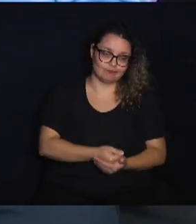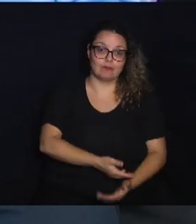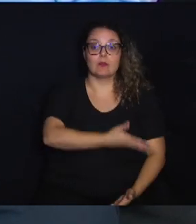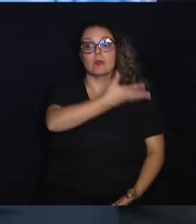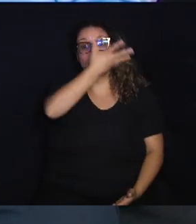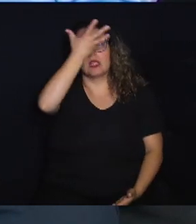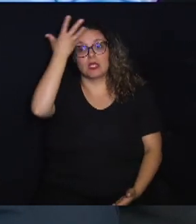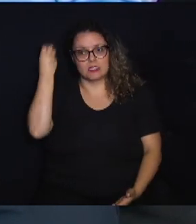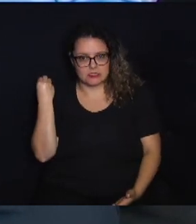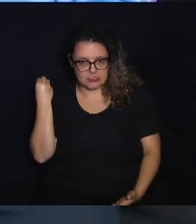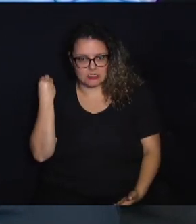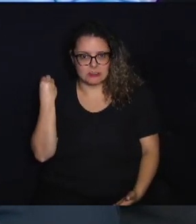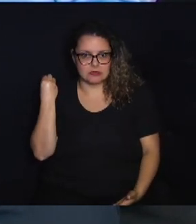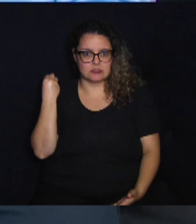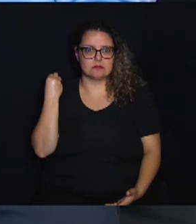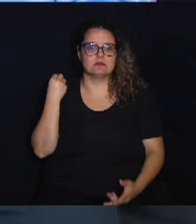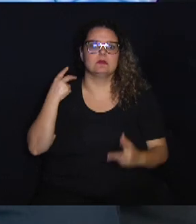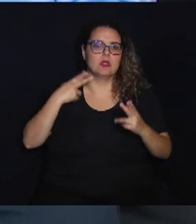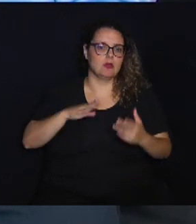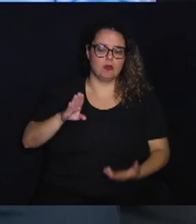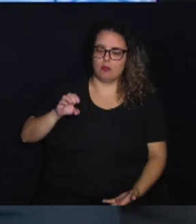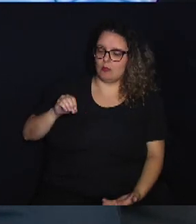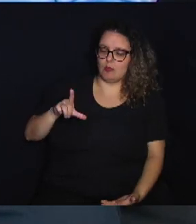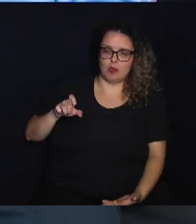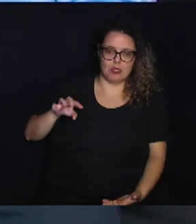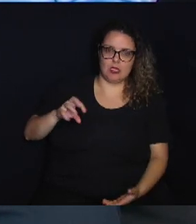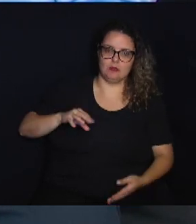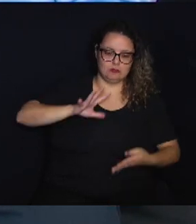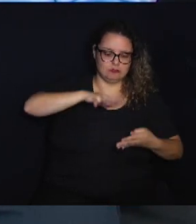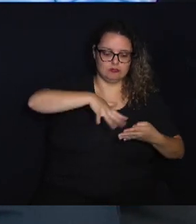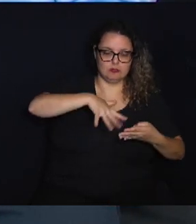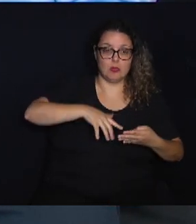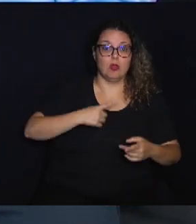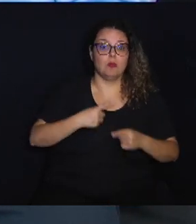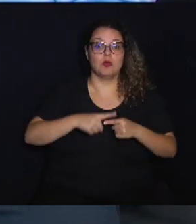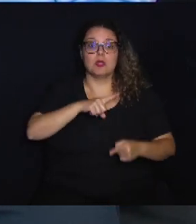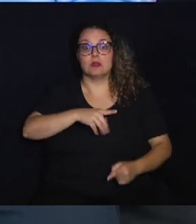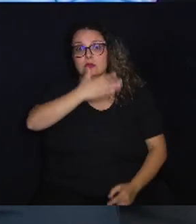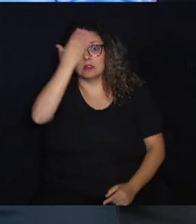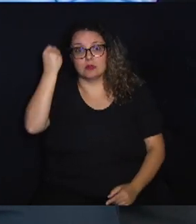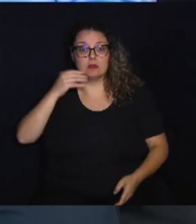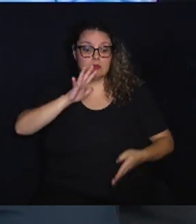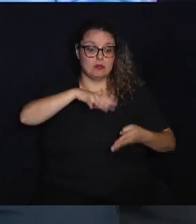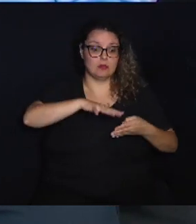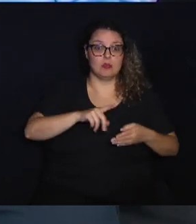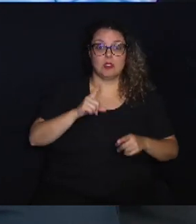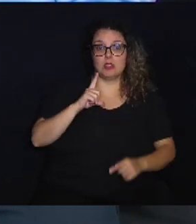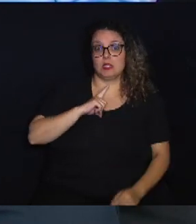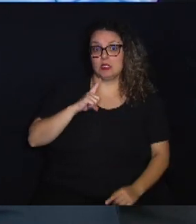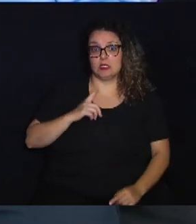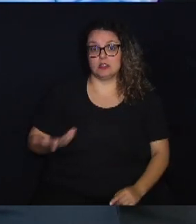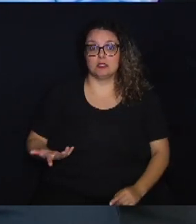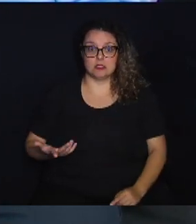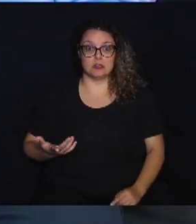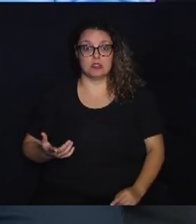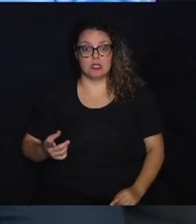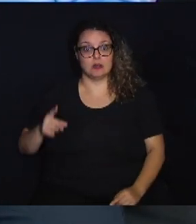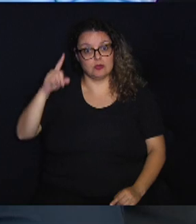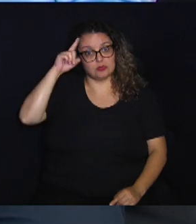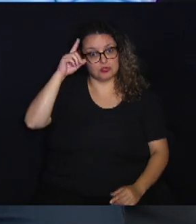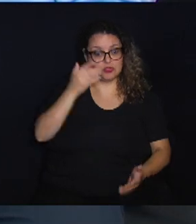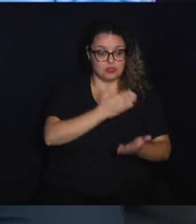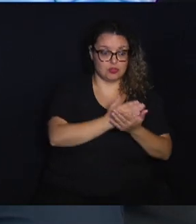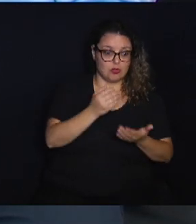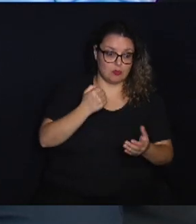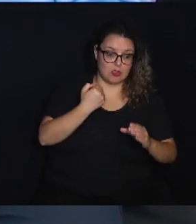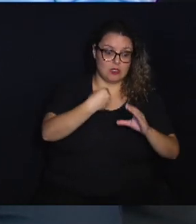esquece. É como o boleto, né? Por que a gente não esquece de pagar o boleto? Porque ele tem data de emissão e data de vencimento. E se a